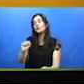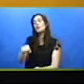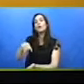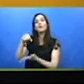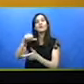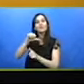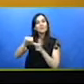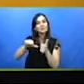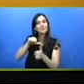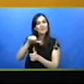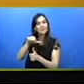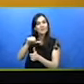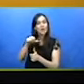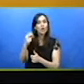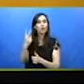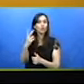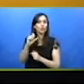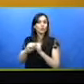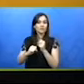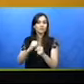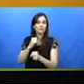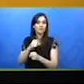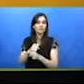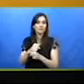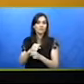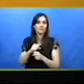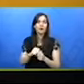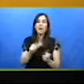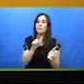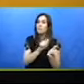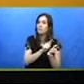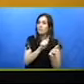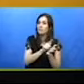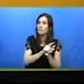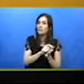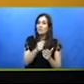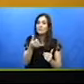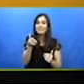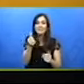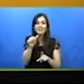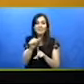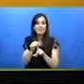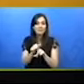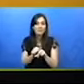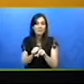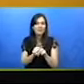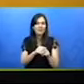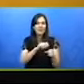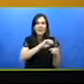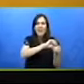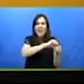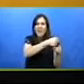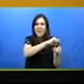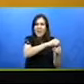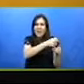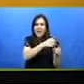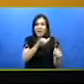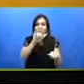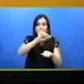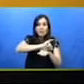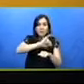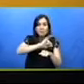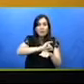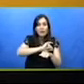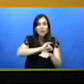é de 2 anos. Papel e papelão, 6 meses. Latinhas de alumínio, de